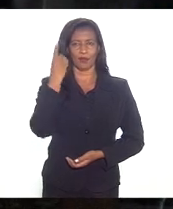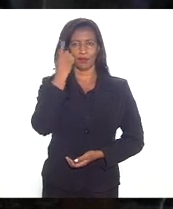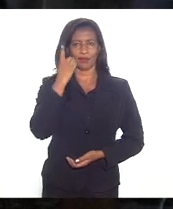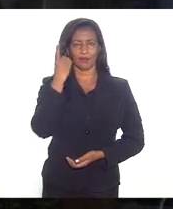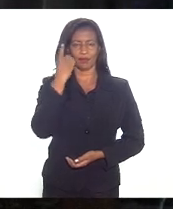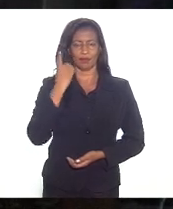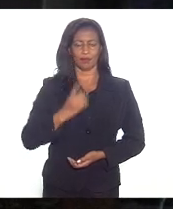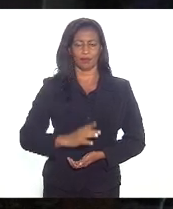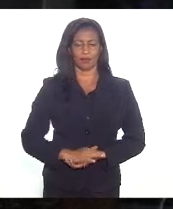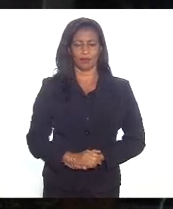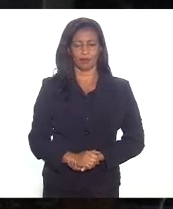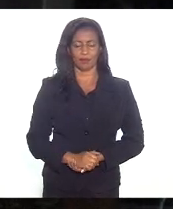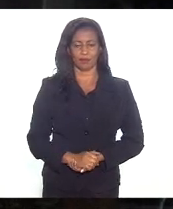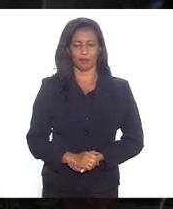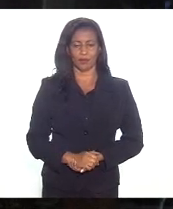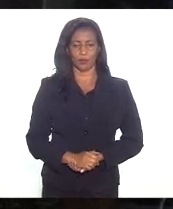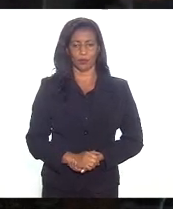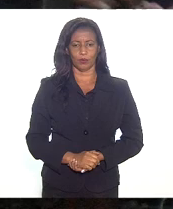Deputado Felipe Poubel.